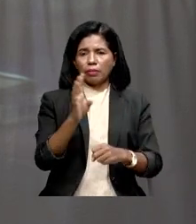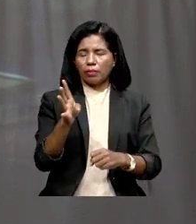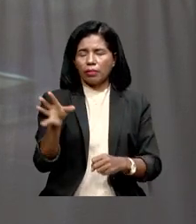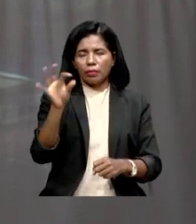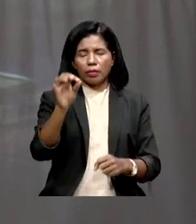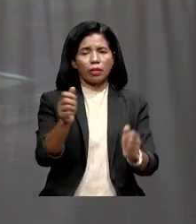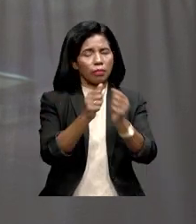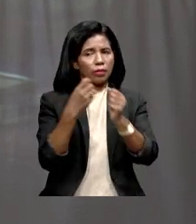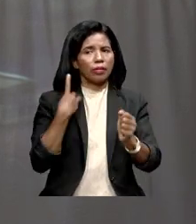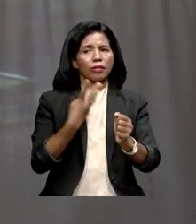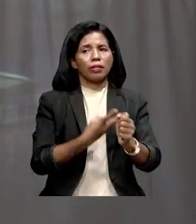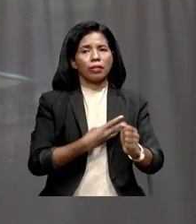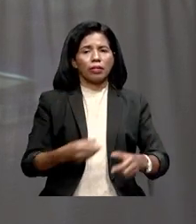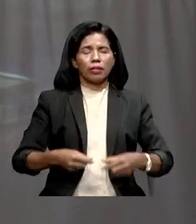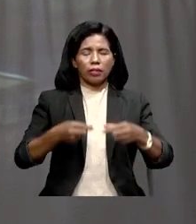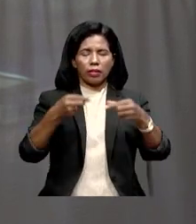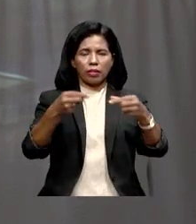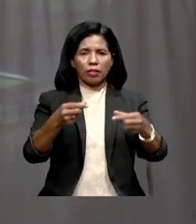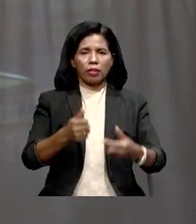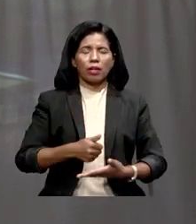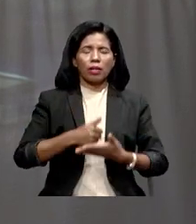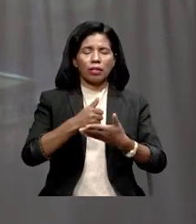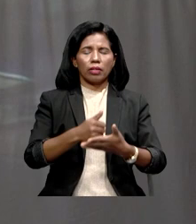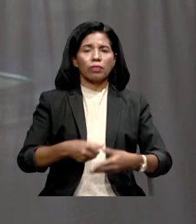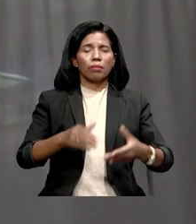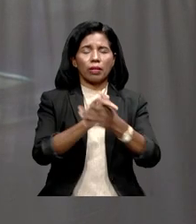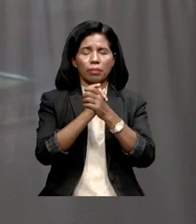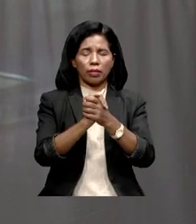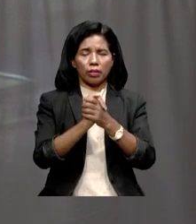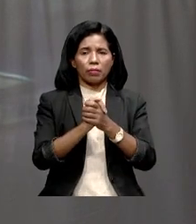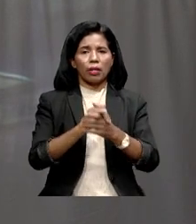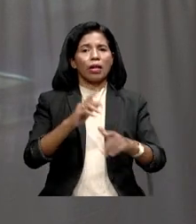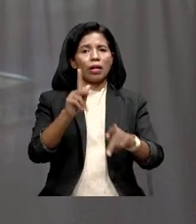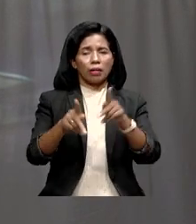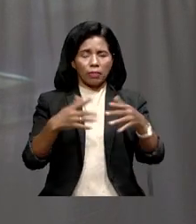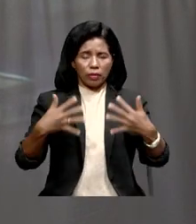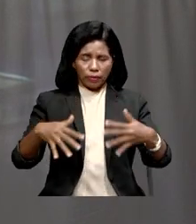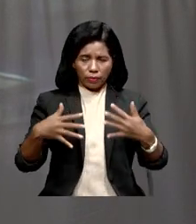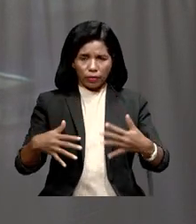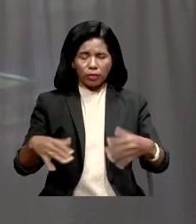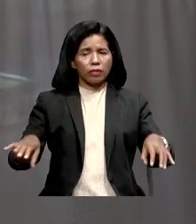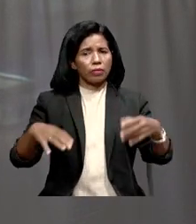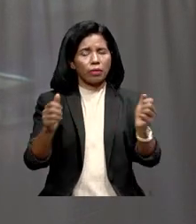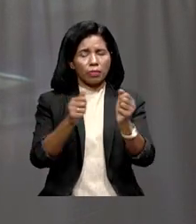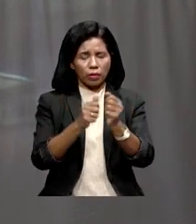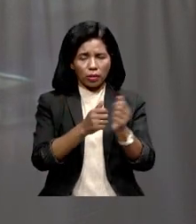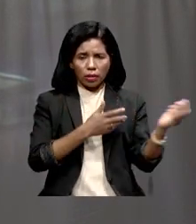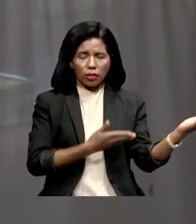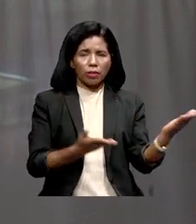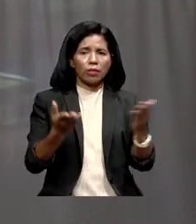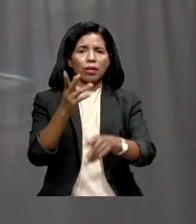ita dignifica, ita nia funo na in, sira luta, o de serviço macas, lori povo ba moris